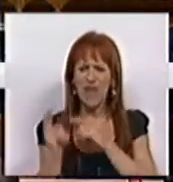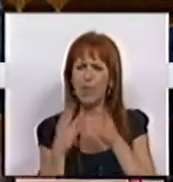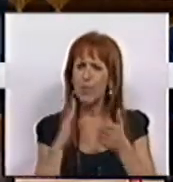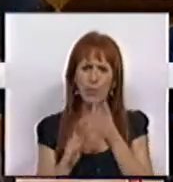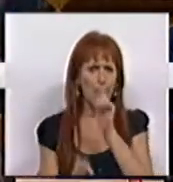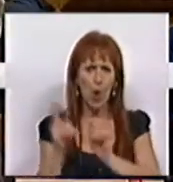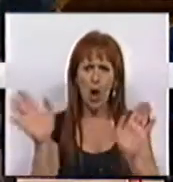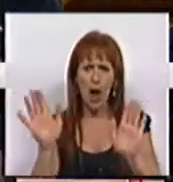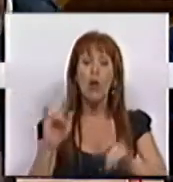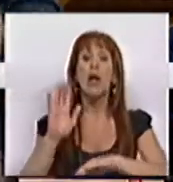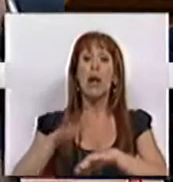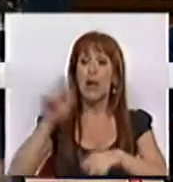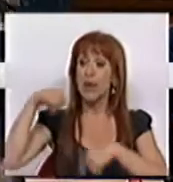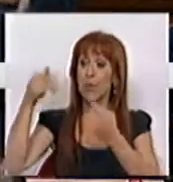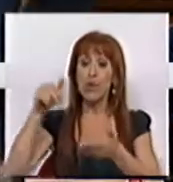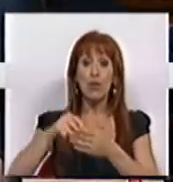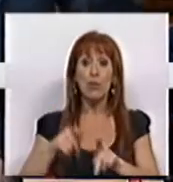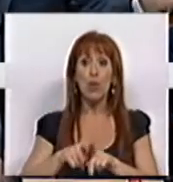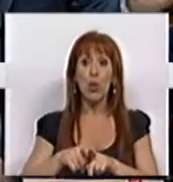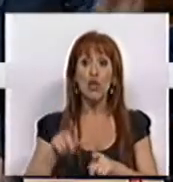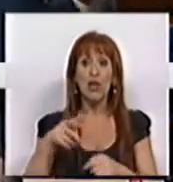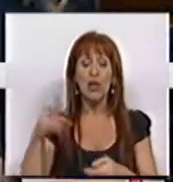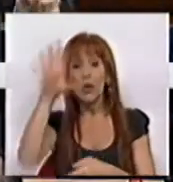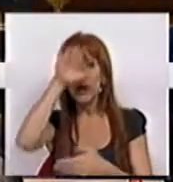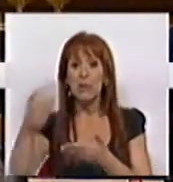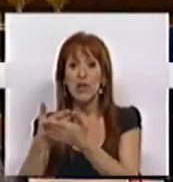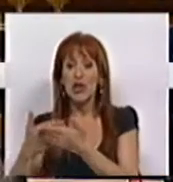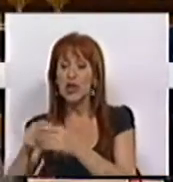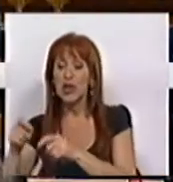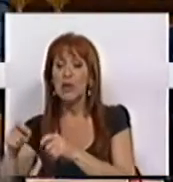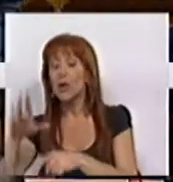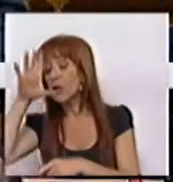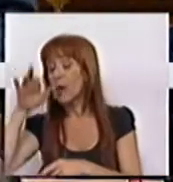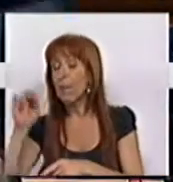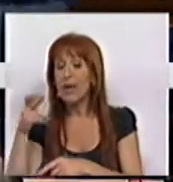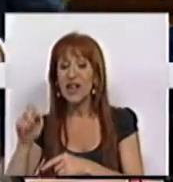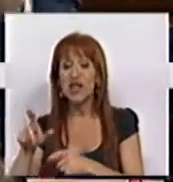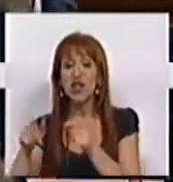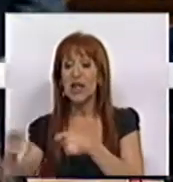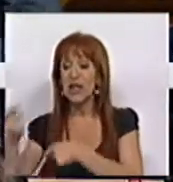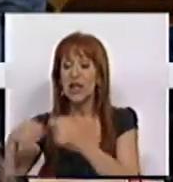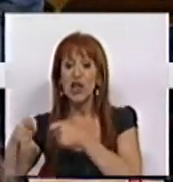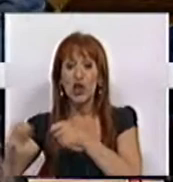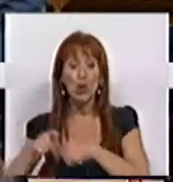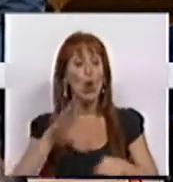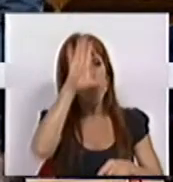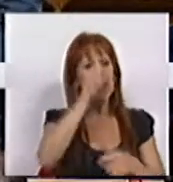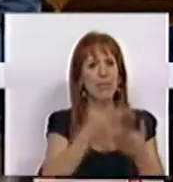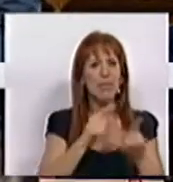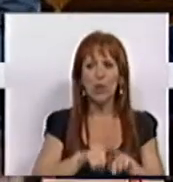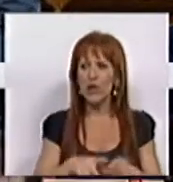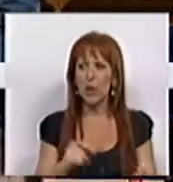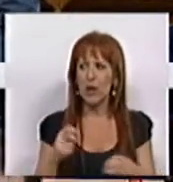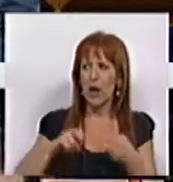da IVA da restauração. Depois é a posição de Pires de Lima gestor e de Pires de Lima ministro, quando se declara soldado raso para